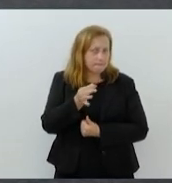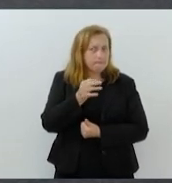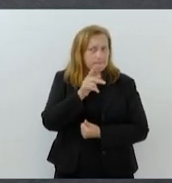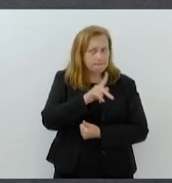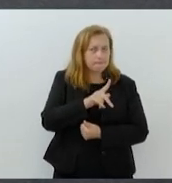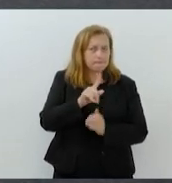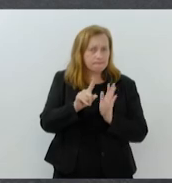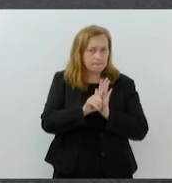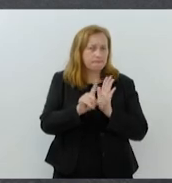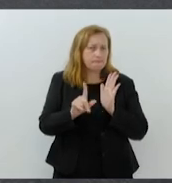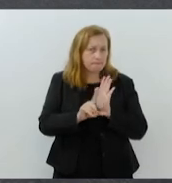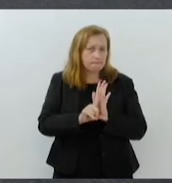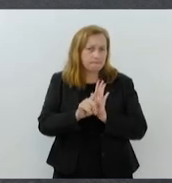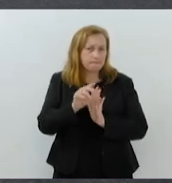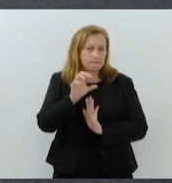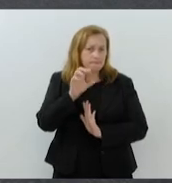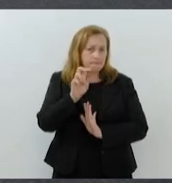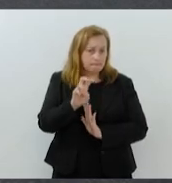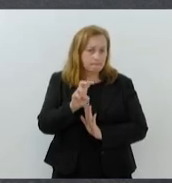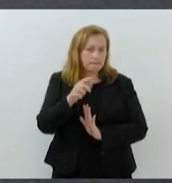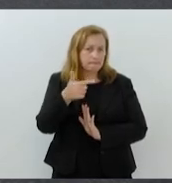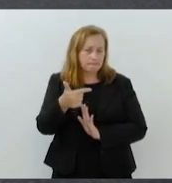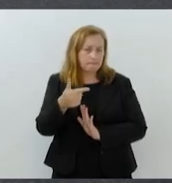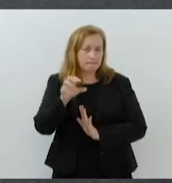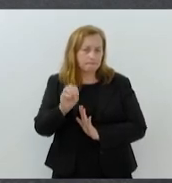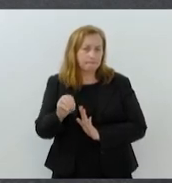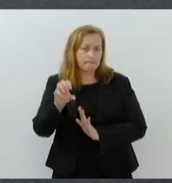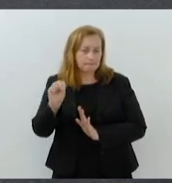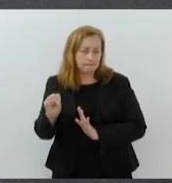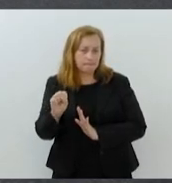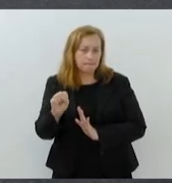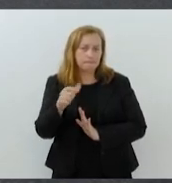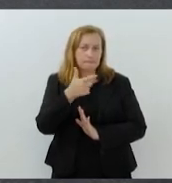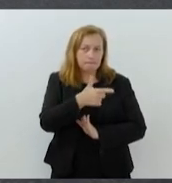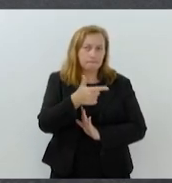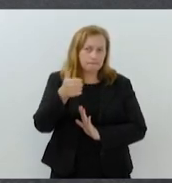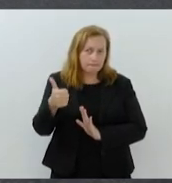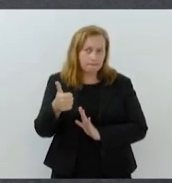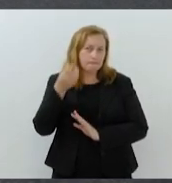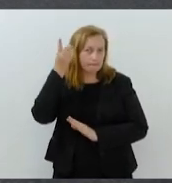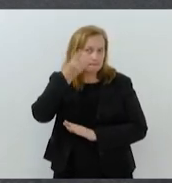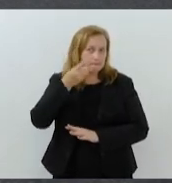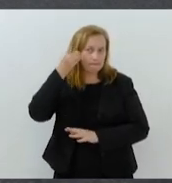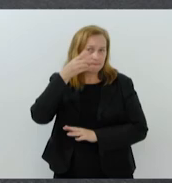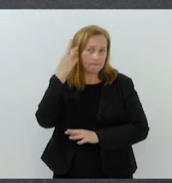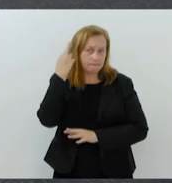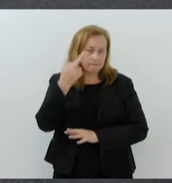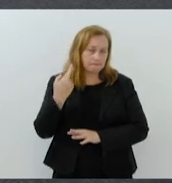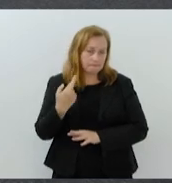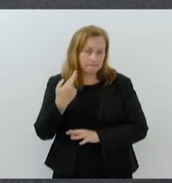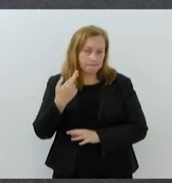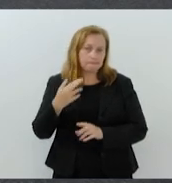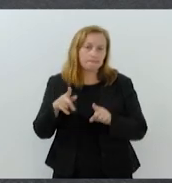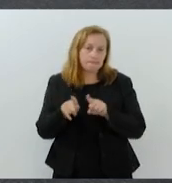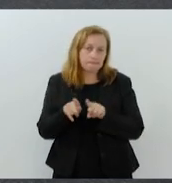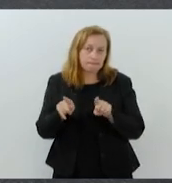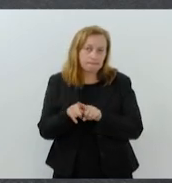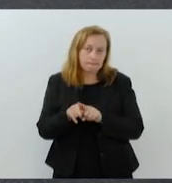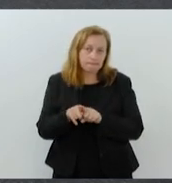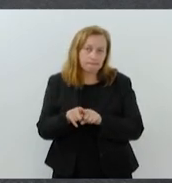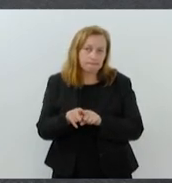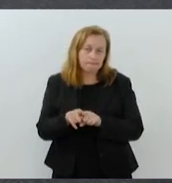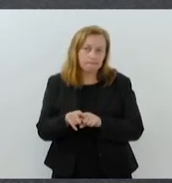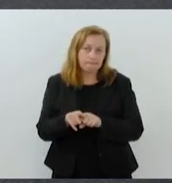PL 5208 de 21 da nossa deputada Renata Souza, também conhecida